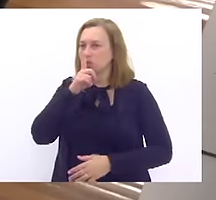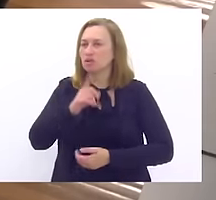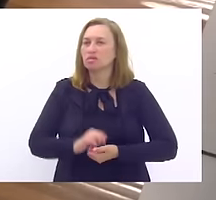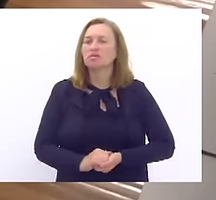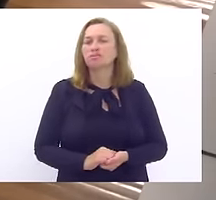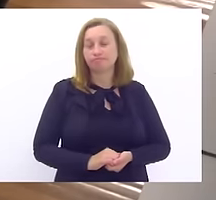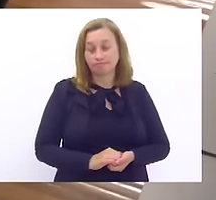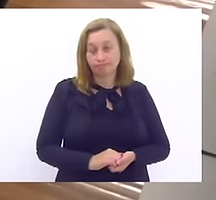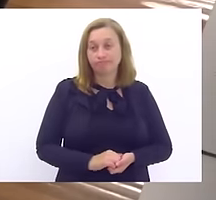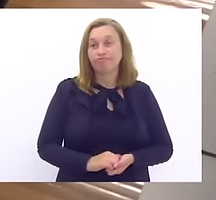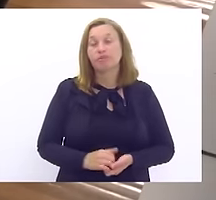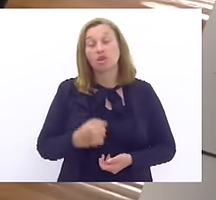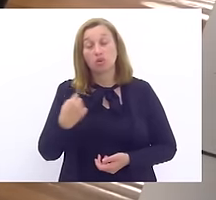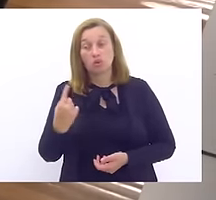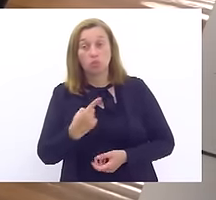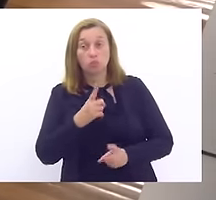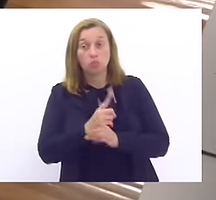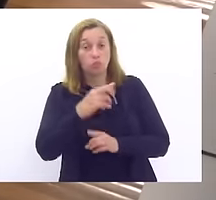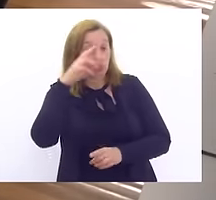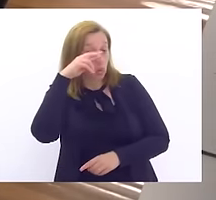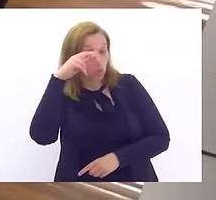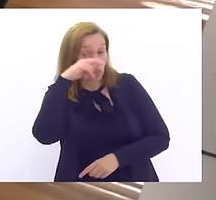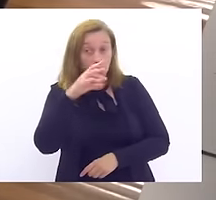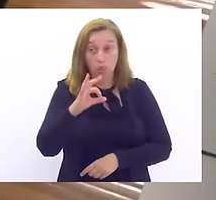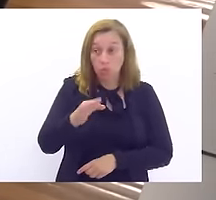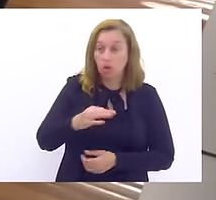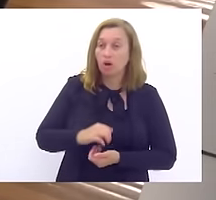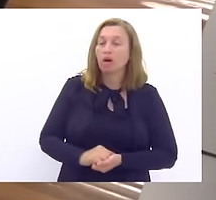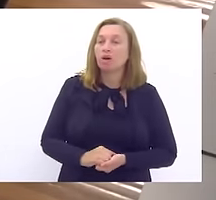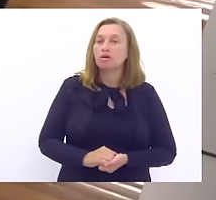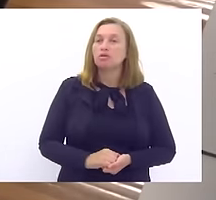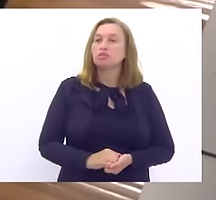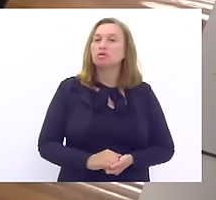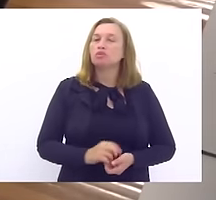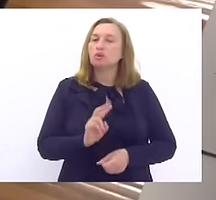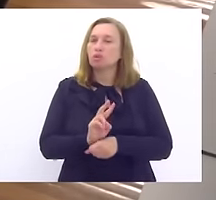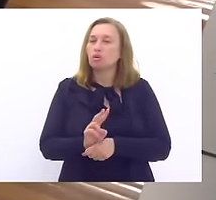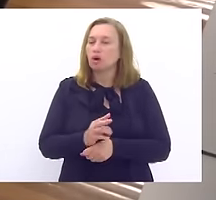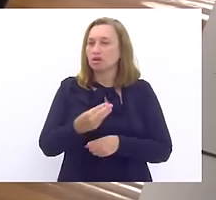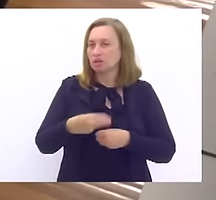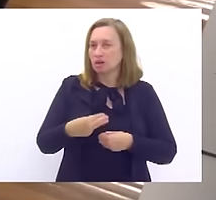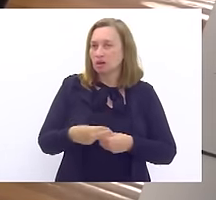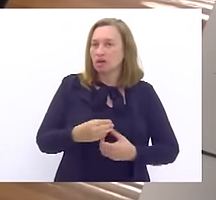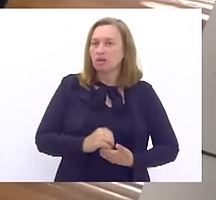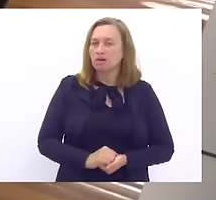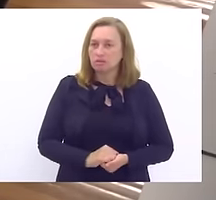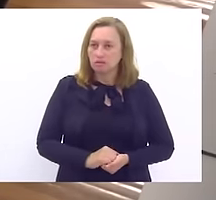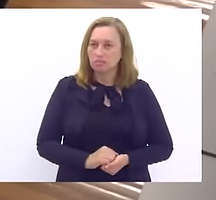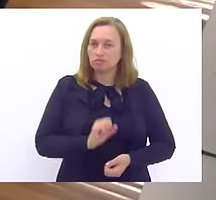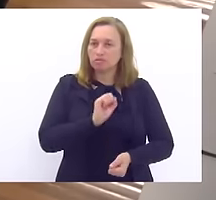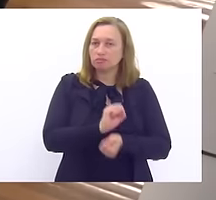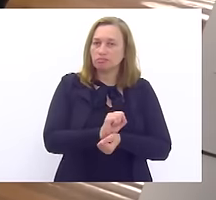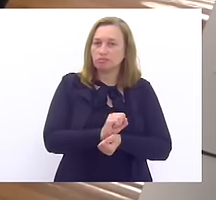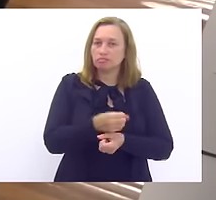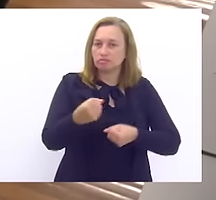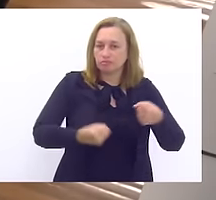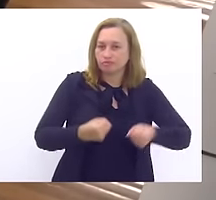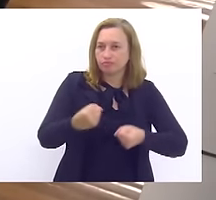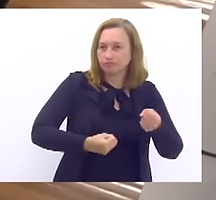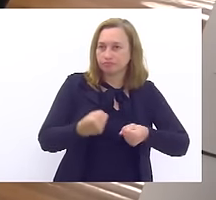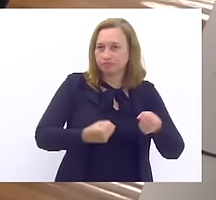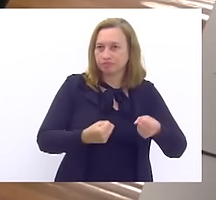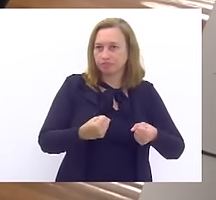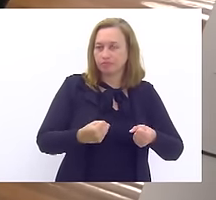em nossas fiscalizações justamente isso guarda municipal parando os carros na rua outro ano